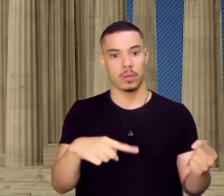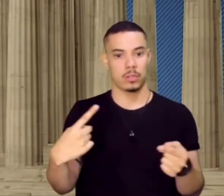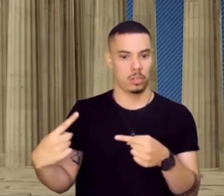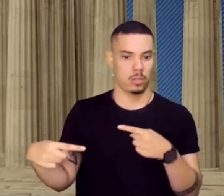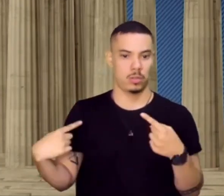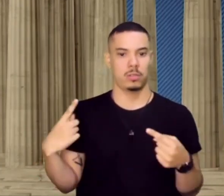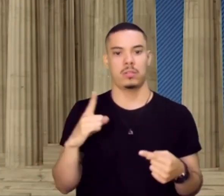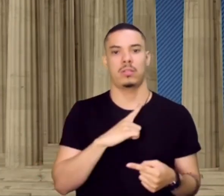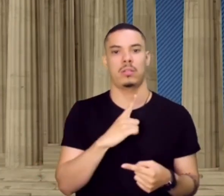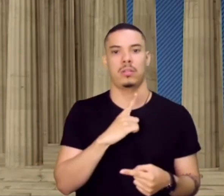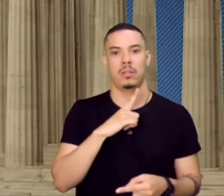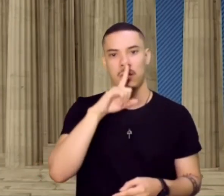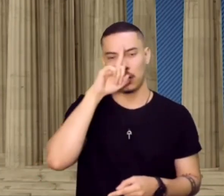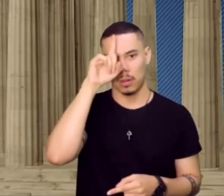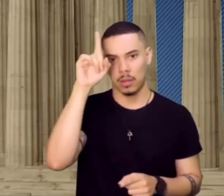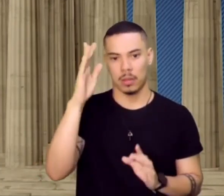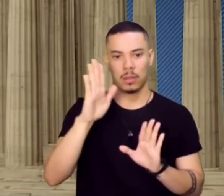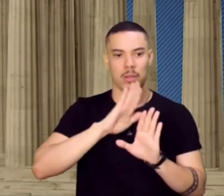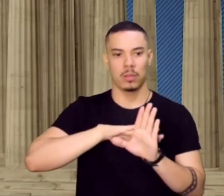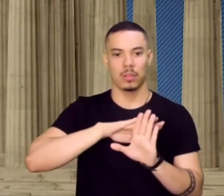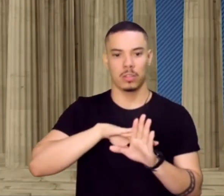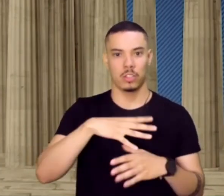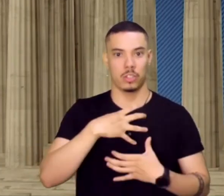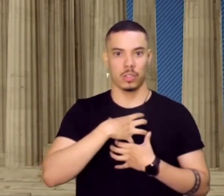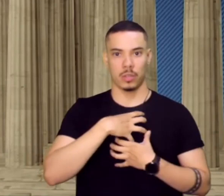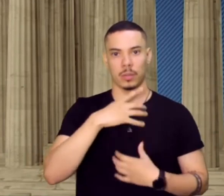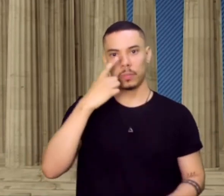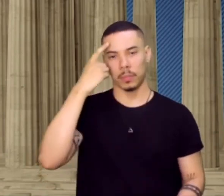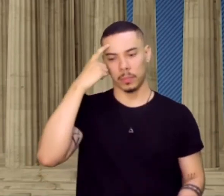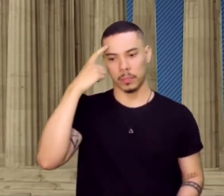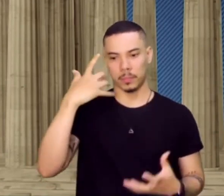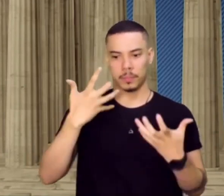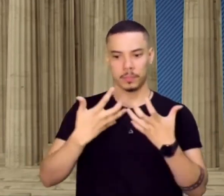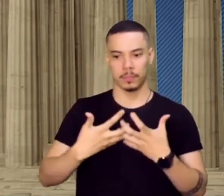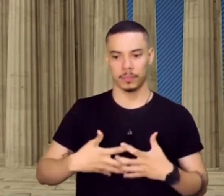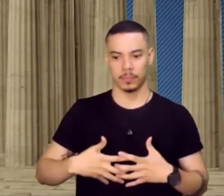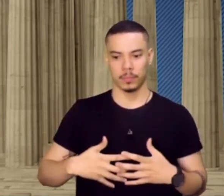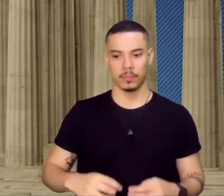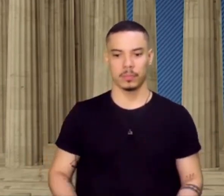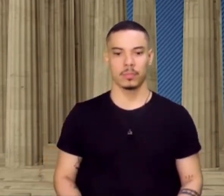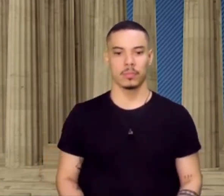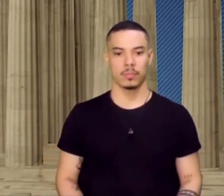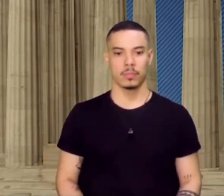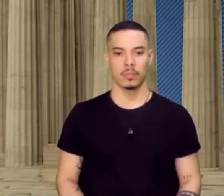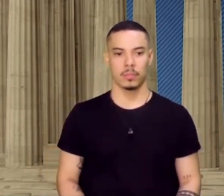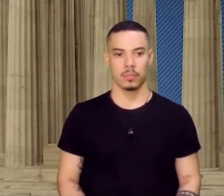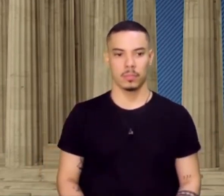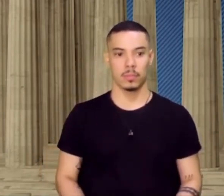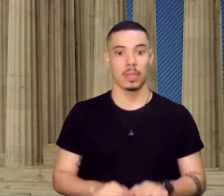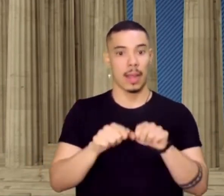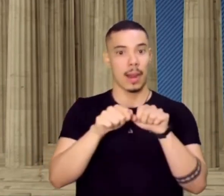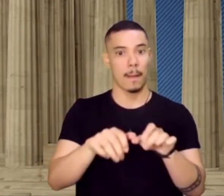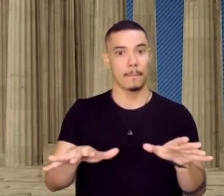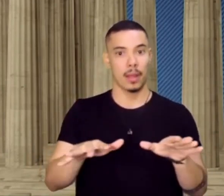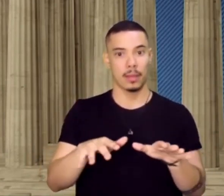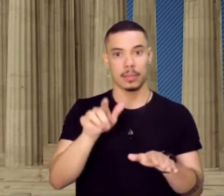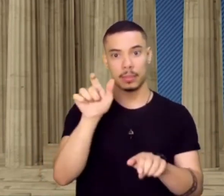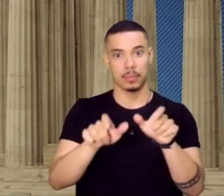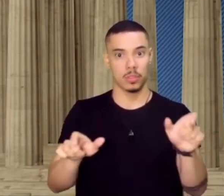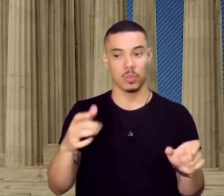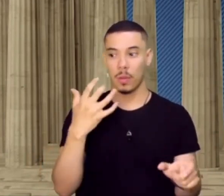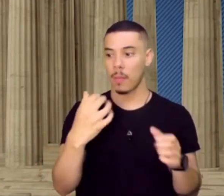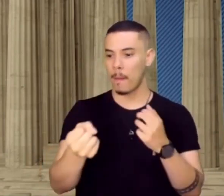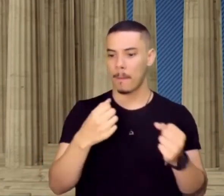uma ideologia, uma forma de pensar. Aí ele repassa isso aos outros, e os outros gostam